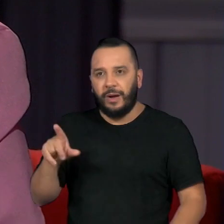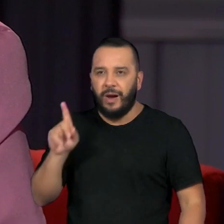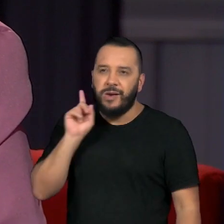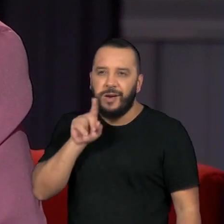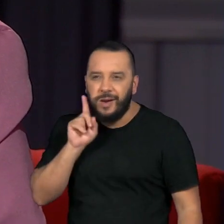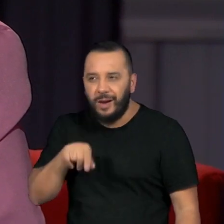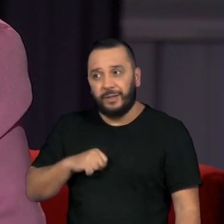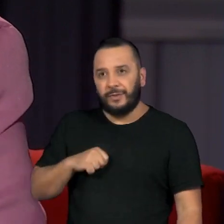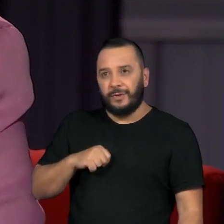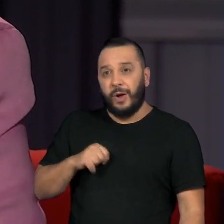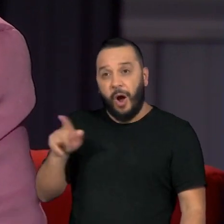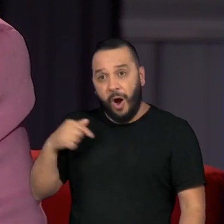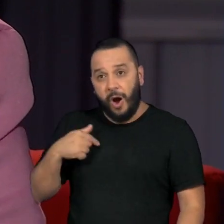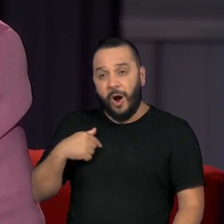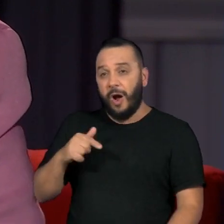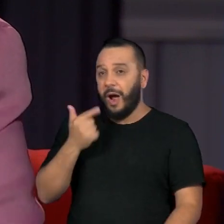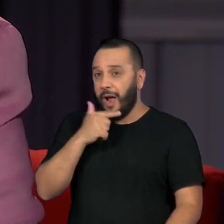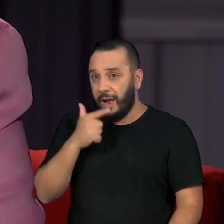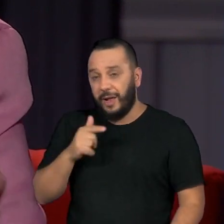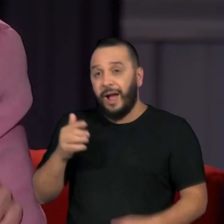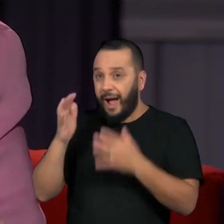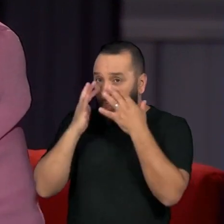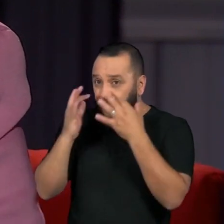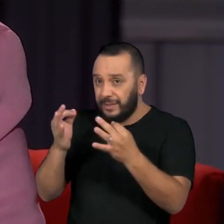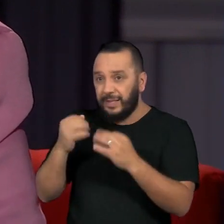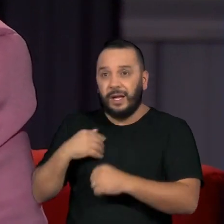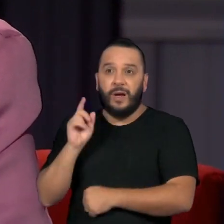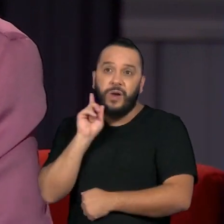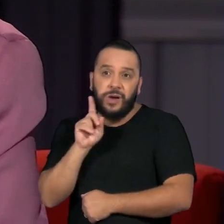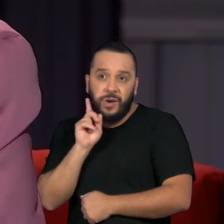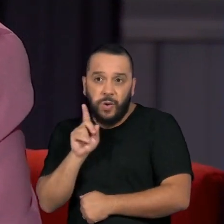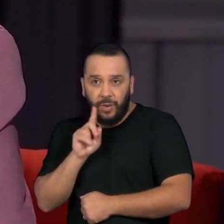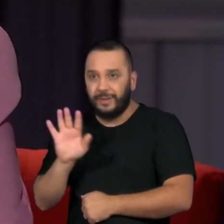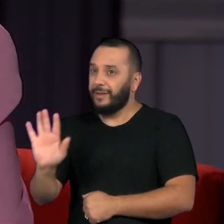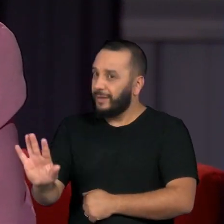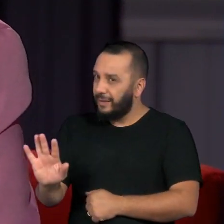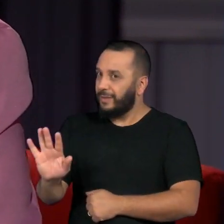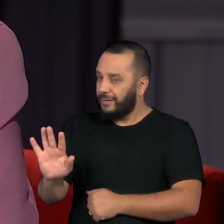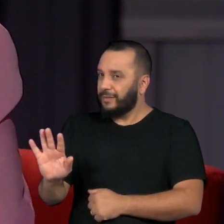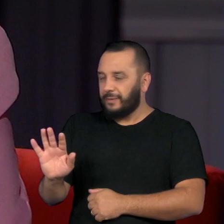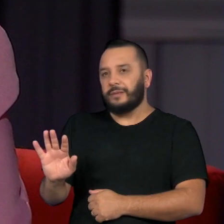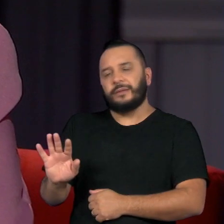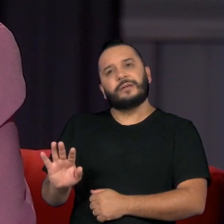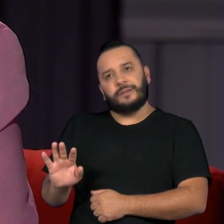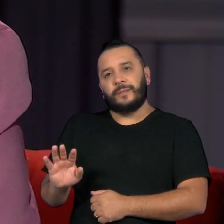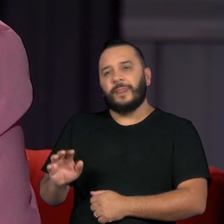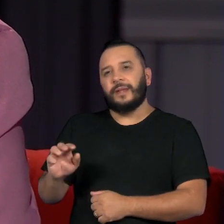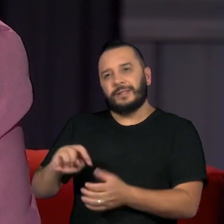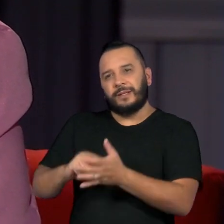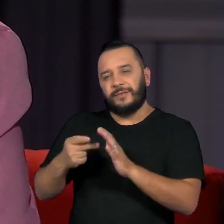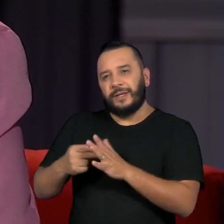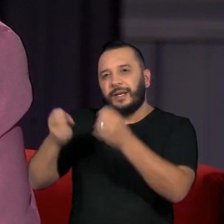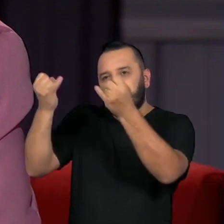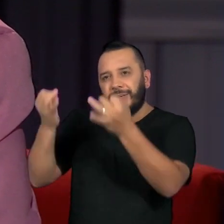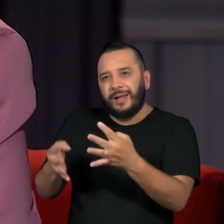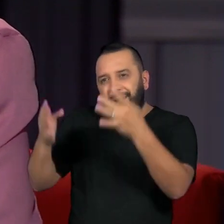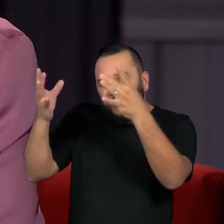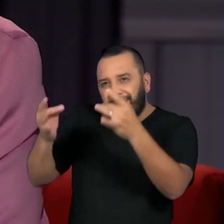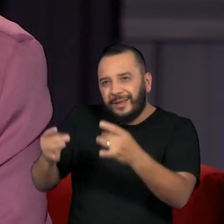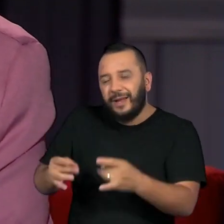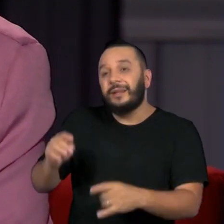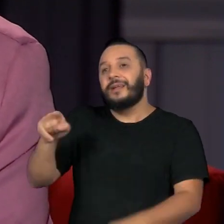gente até coloca, às vezes, alerta de ironia entre parênteses em alguns lugares. É uma forma de você manter o autista